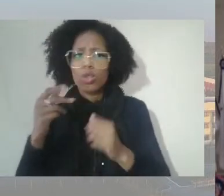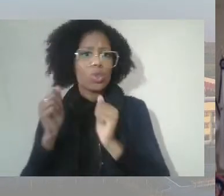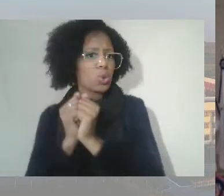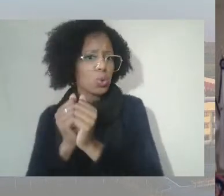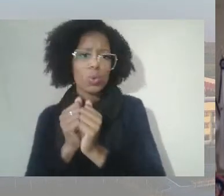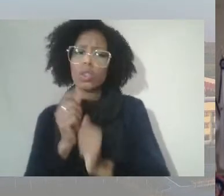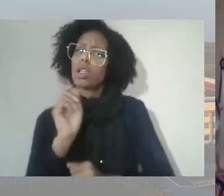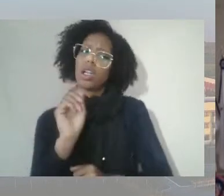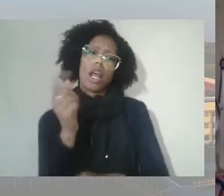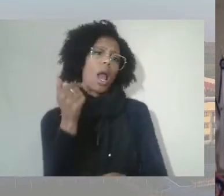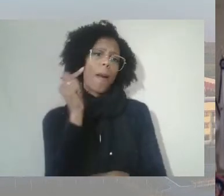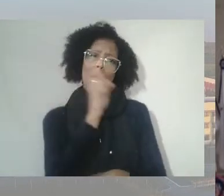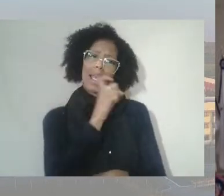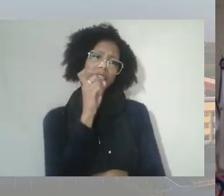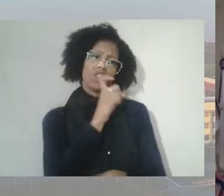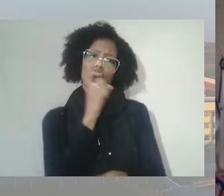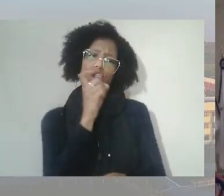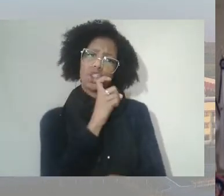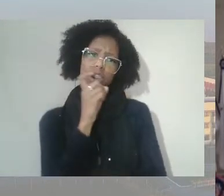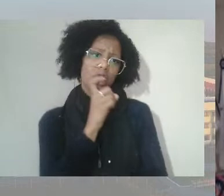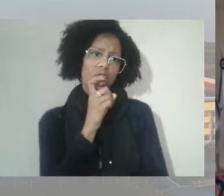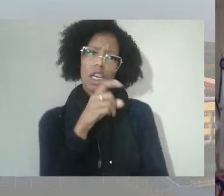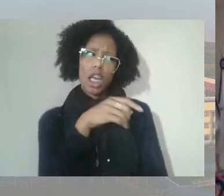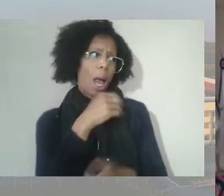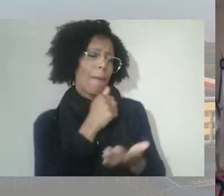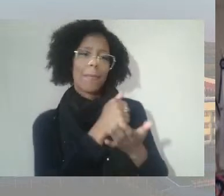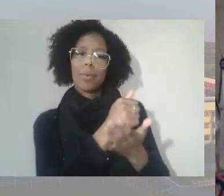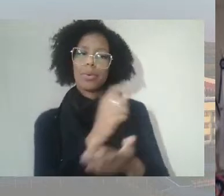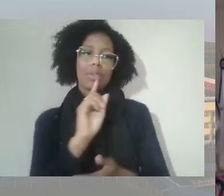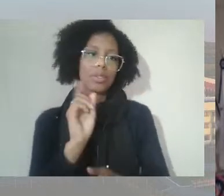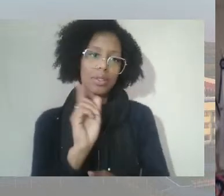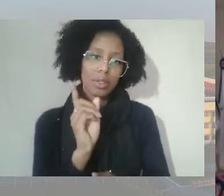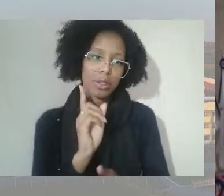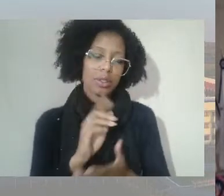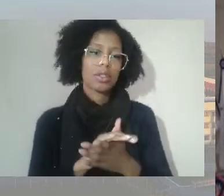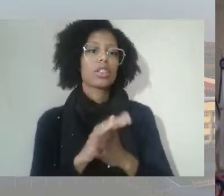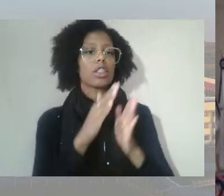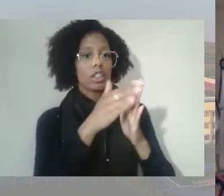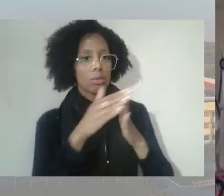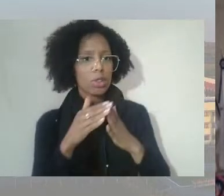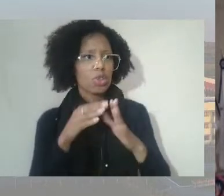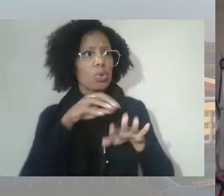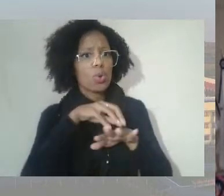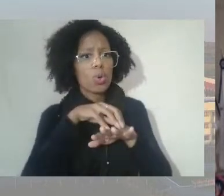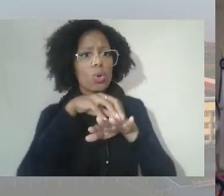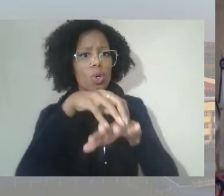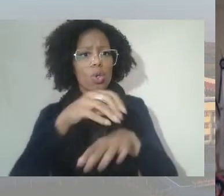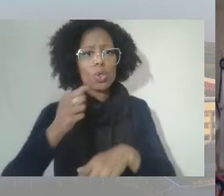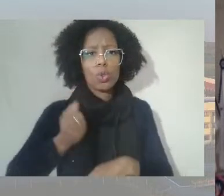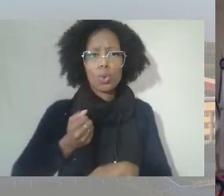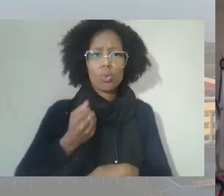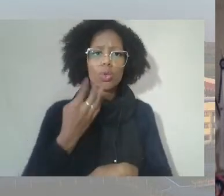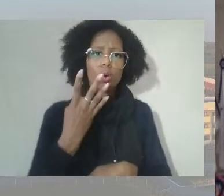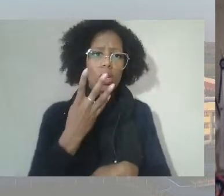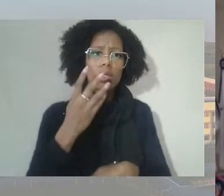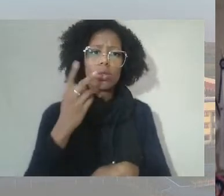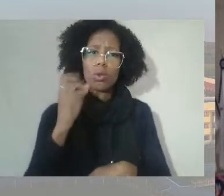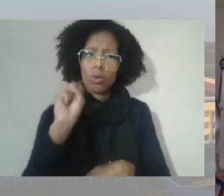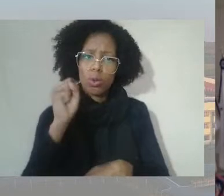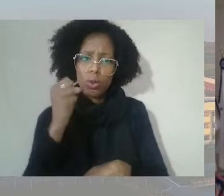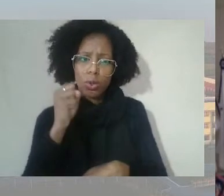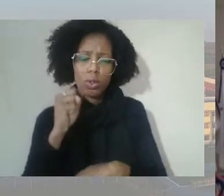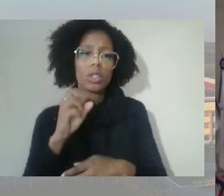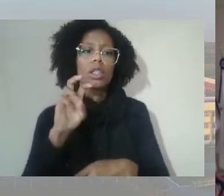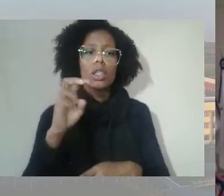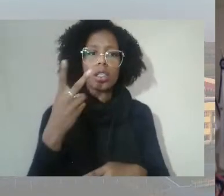difamatória, comprovada pelo documento de identificação da solicitação do veículo número 48502, realizada